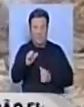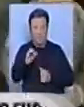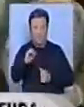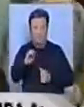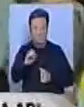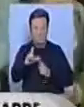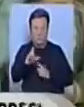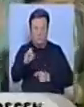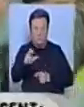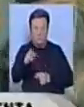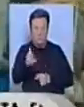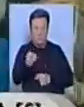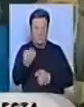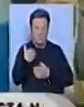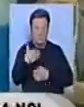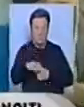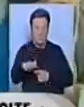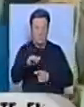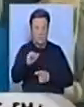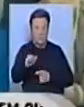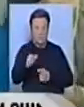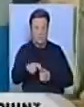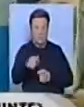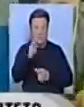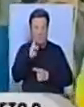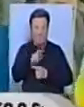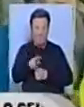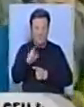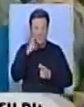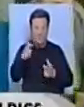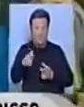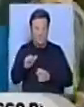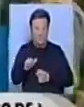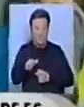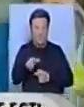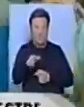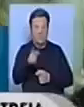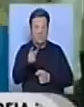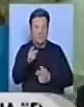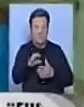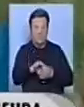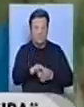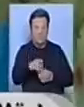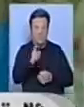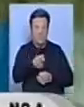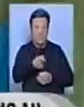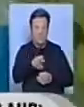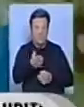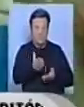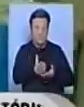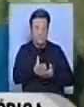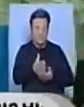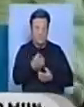Gonçalo Rodrigues é responsável pela área de paisagem protegida, que colabora com esta